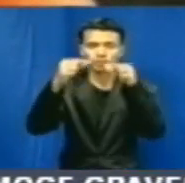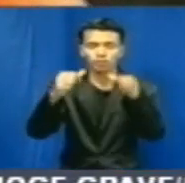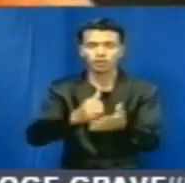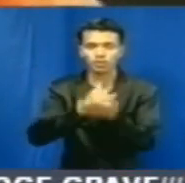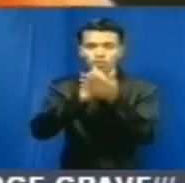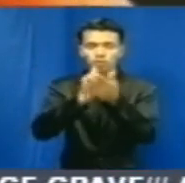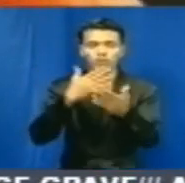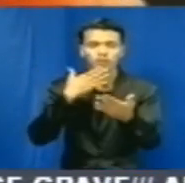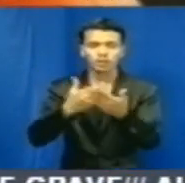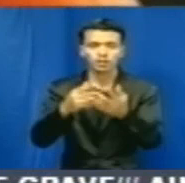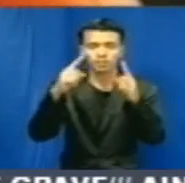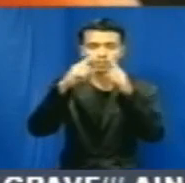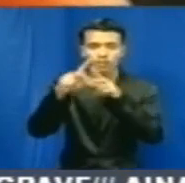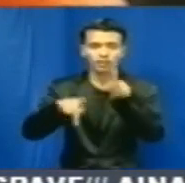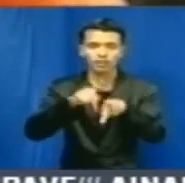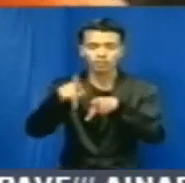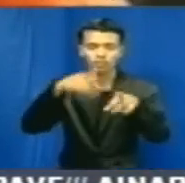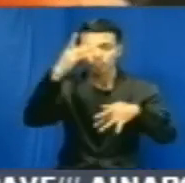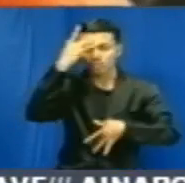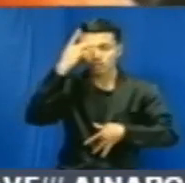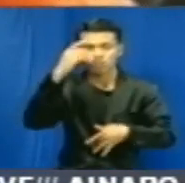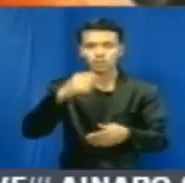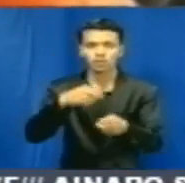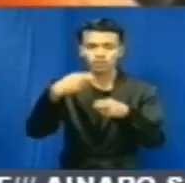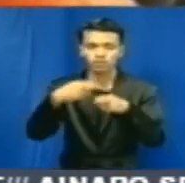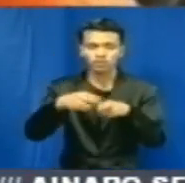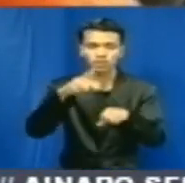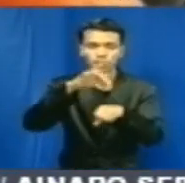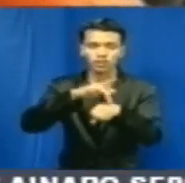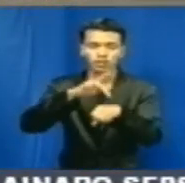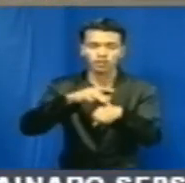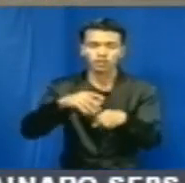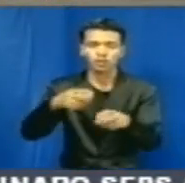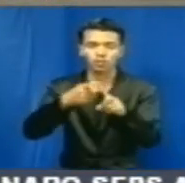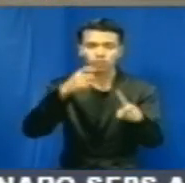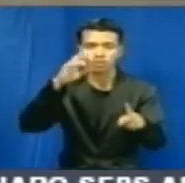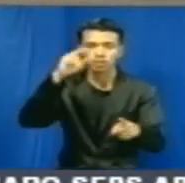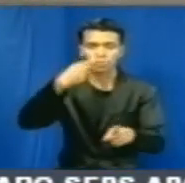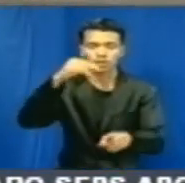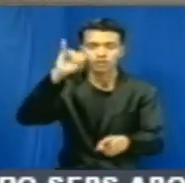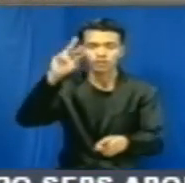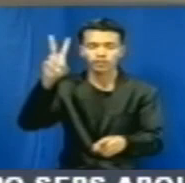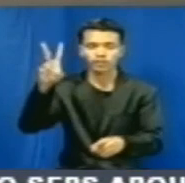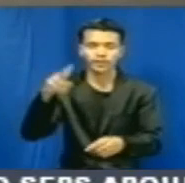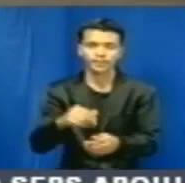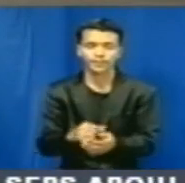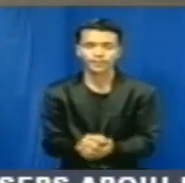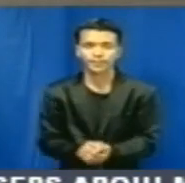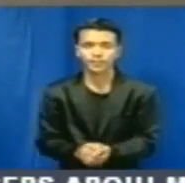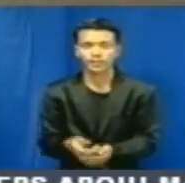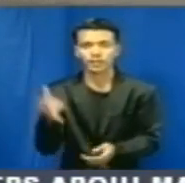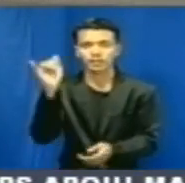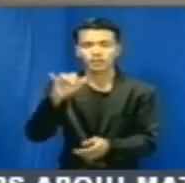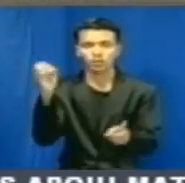que para paciente deve sofrer moras hadaet, lihusi HIV-Sida. HIV-Sida, Sida no objetivo mais, né?